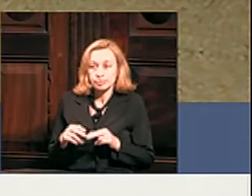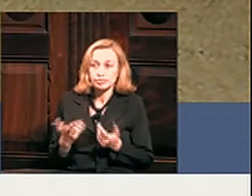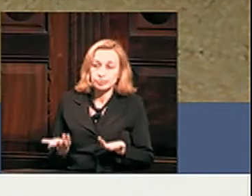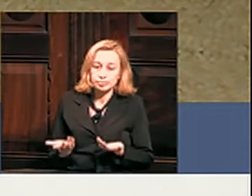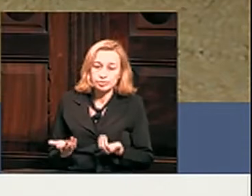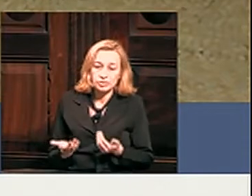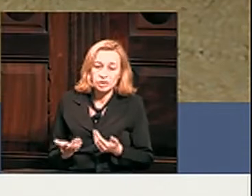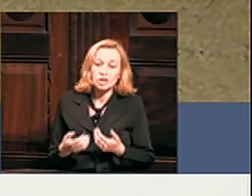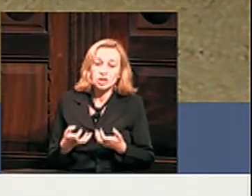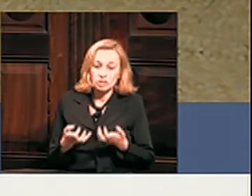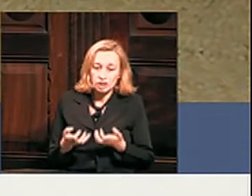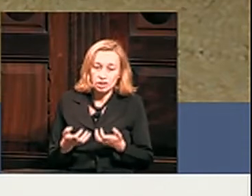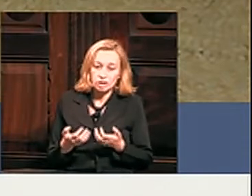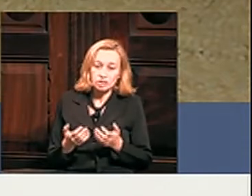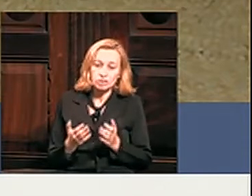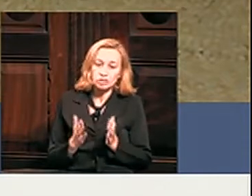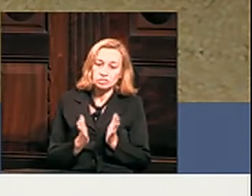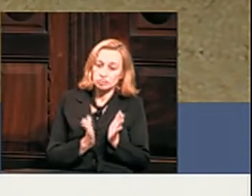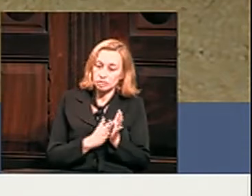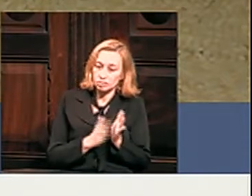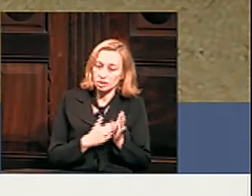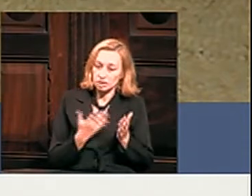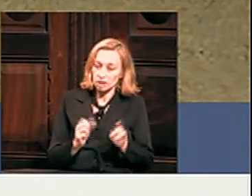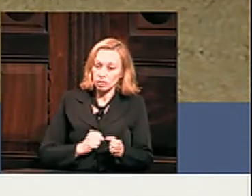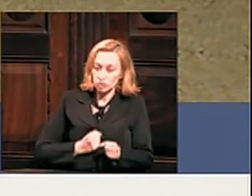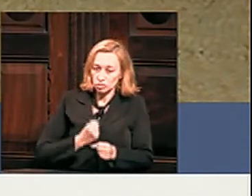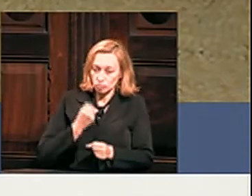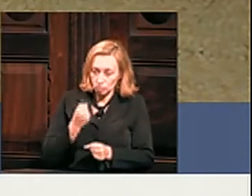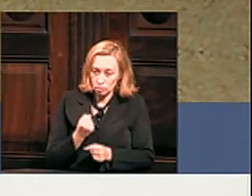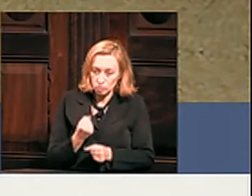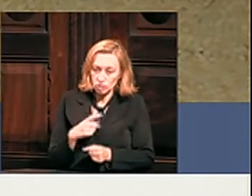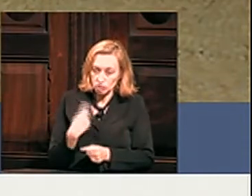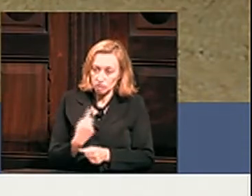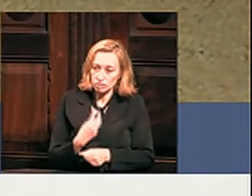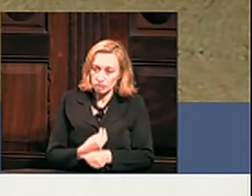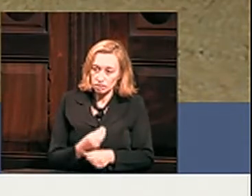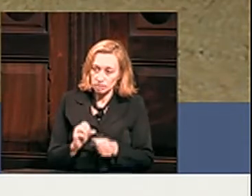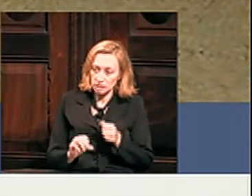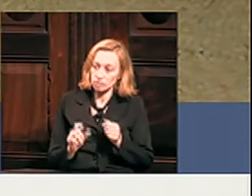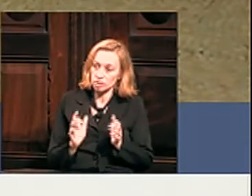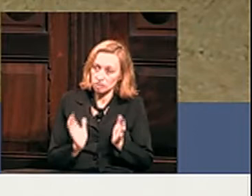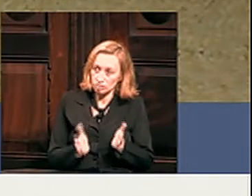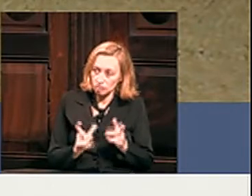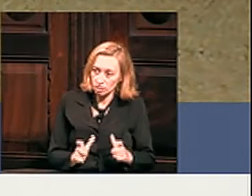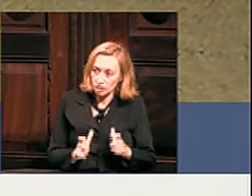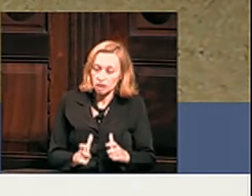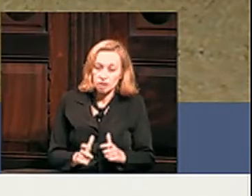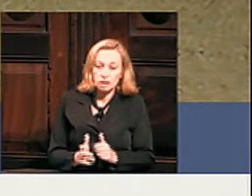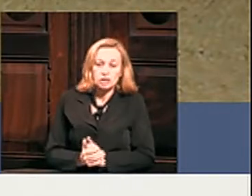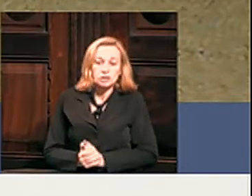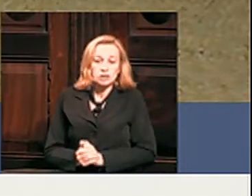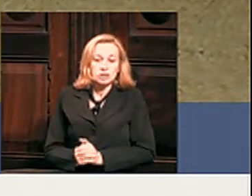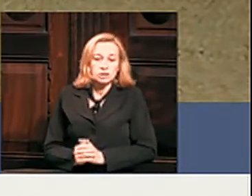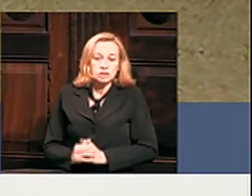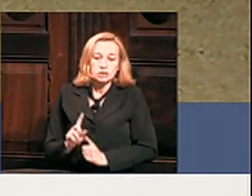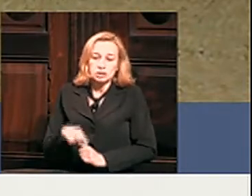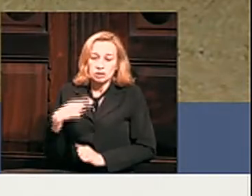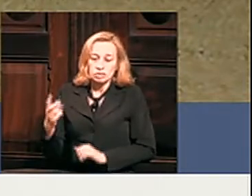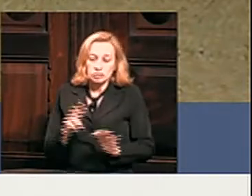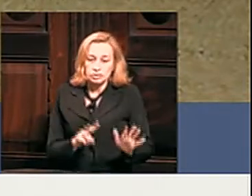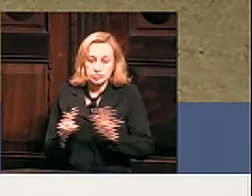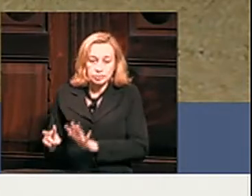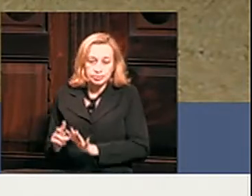maneira, eu quero saudar o esforço possível que nós produzimos aqui em relação a essa matéria, na expectativa de que na semana que